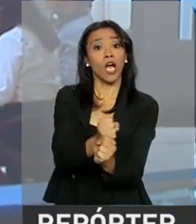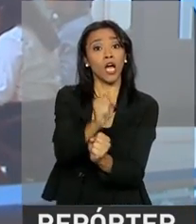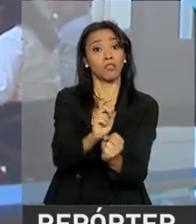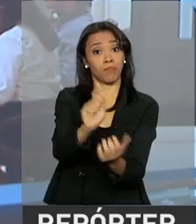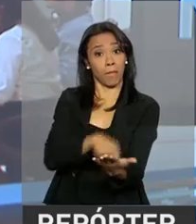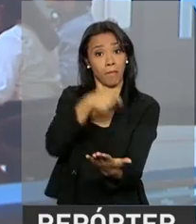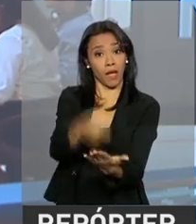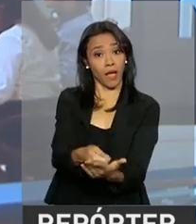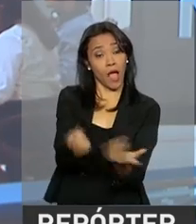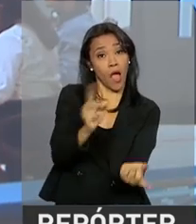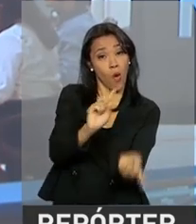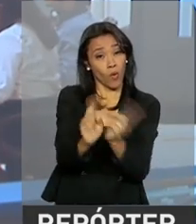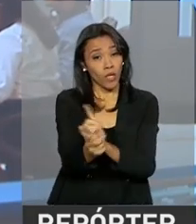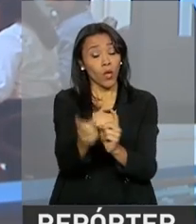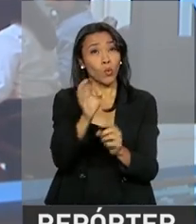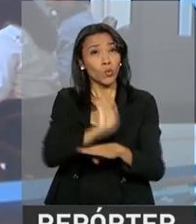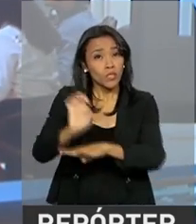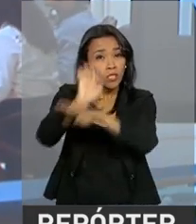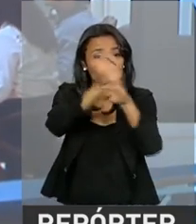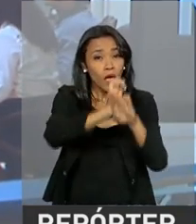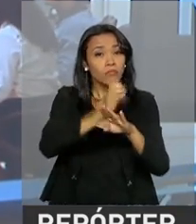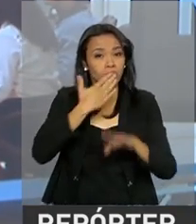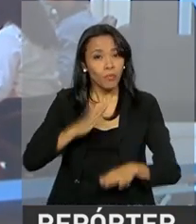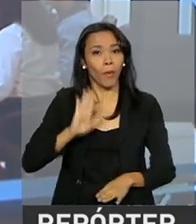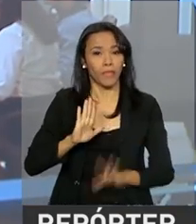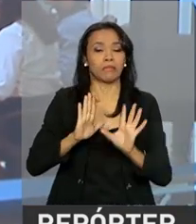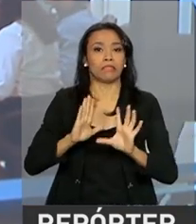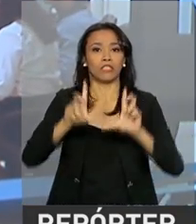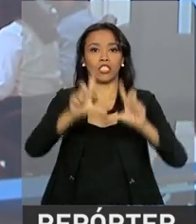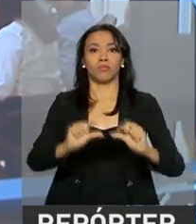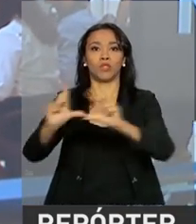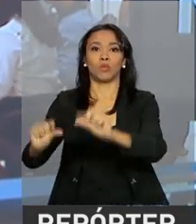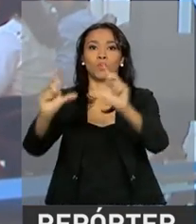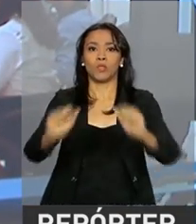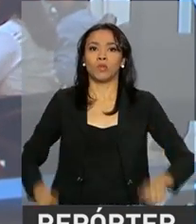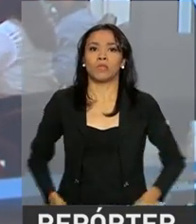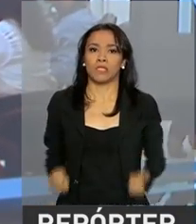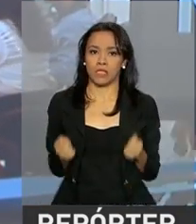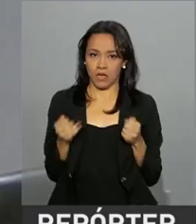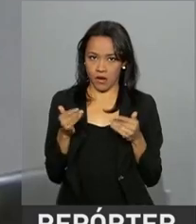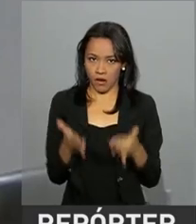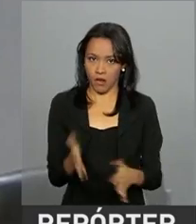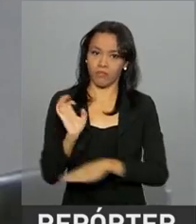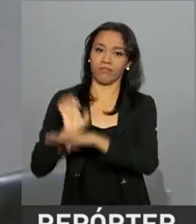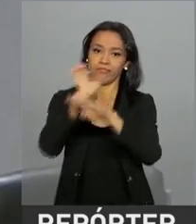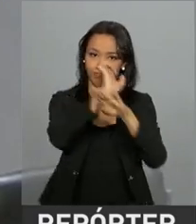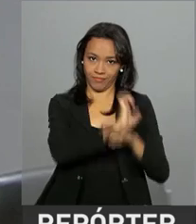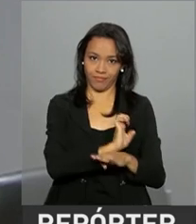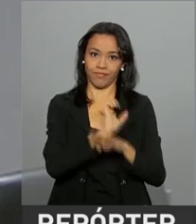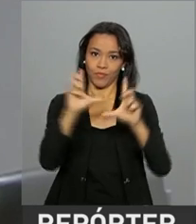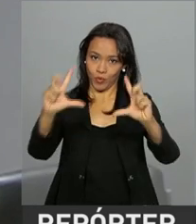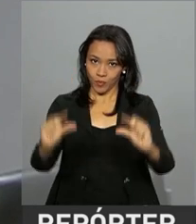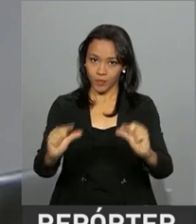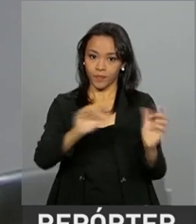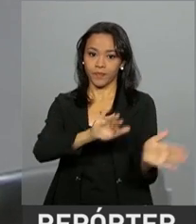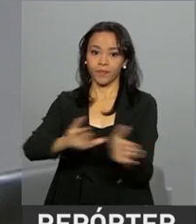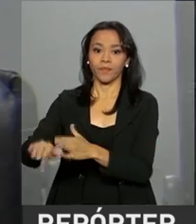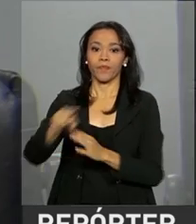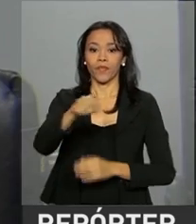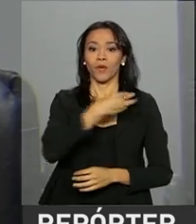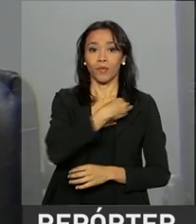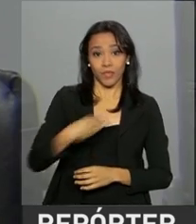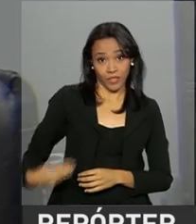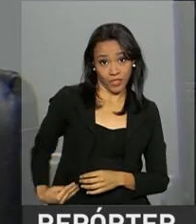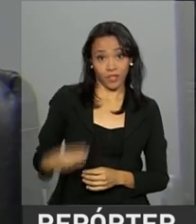troca, os estados se comprometem a limitar os gastos públicos. O ministro da Fazenda, Henrique